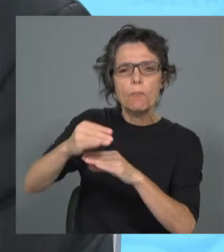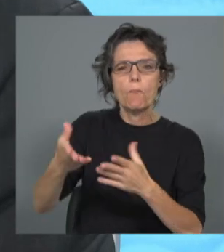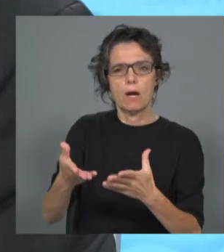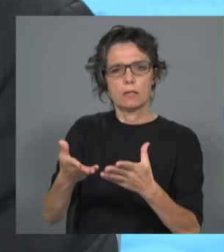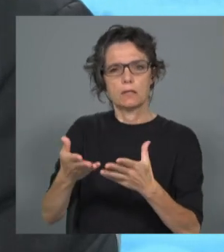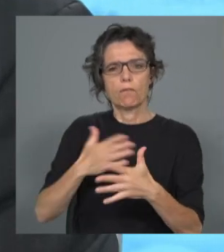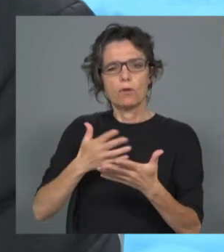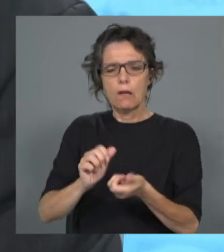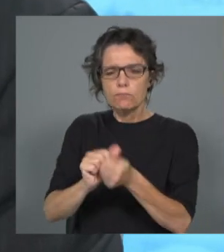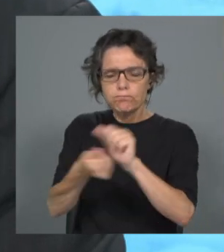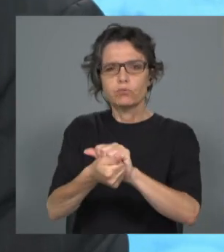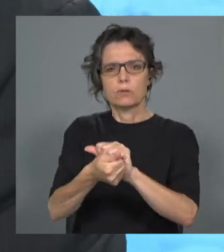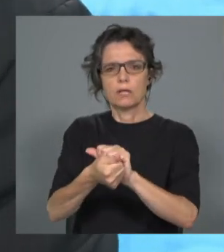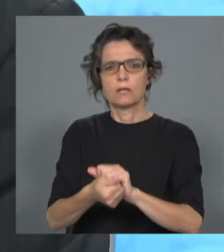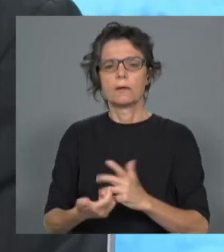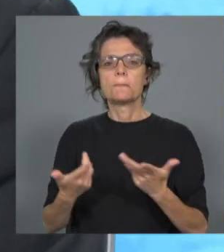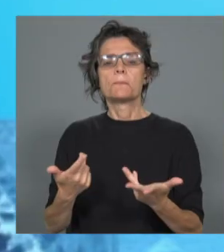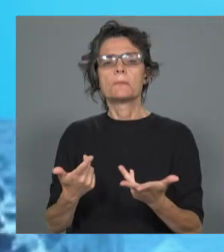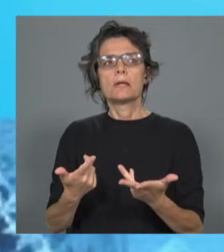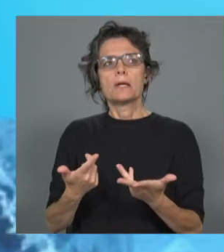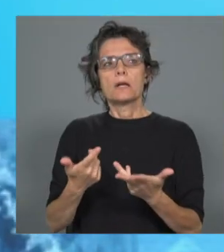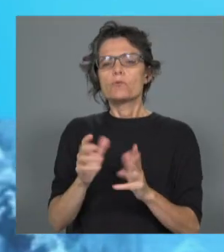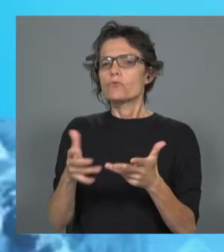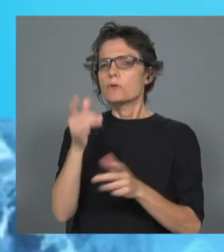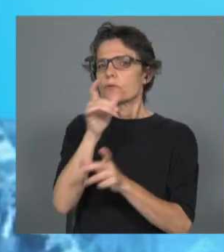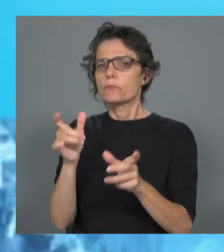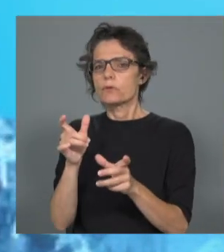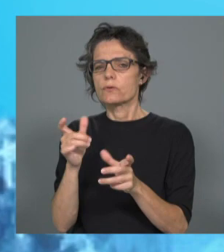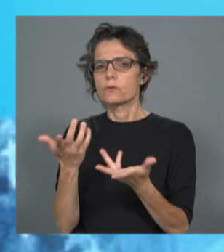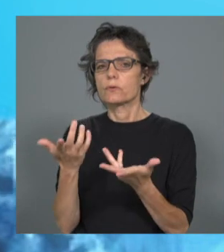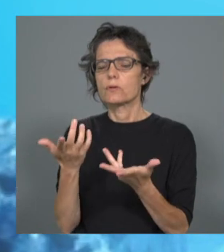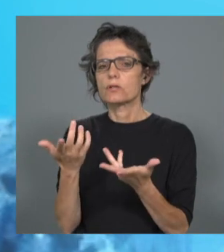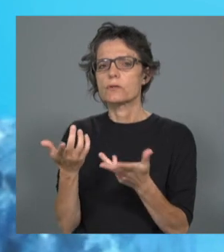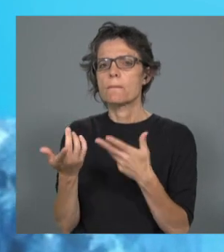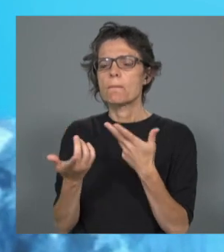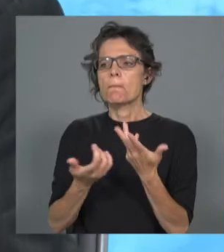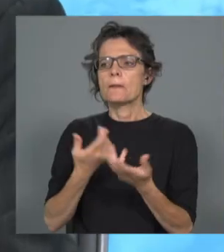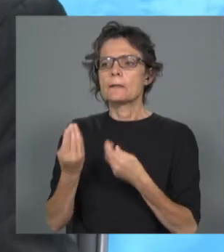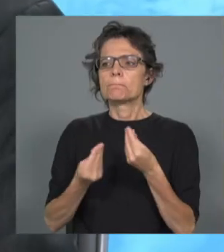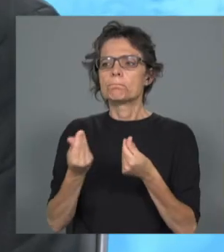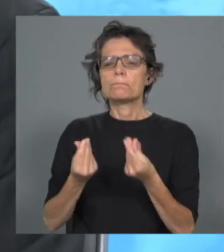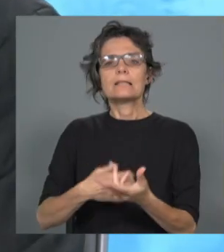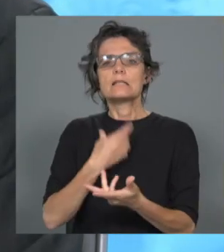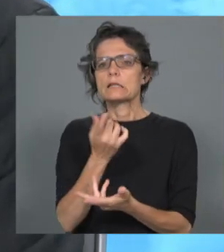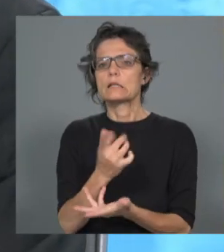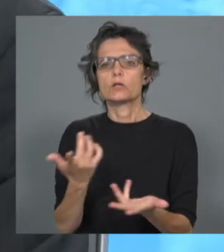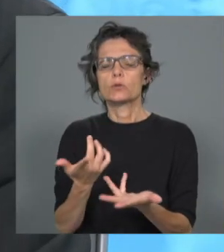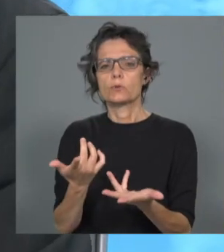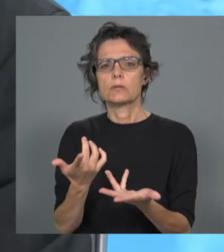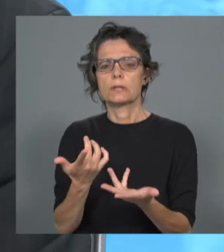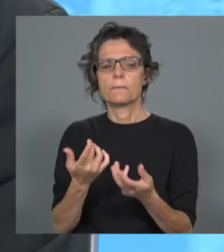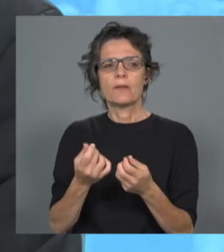As pessoas sentem que muitas ficarão, porventura, à margem deste processo, mas aquelas que